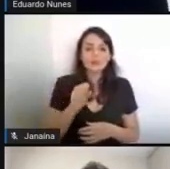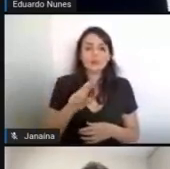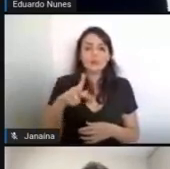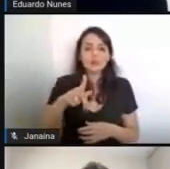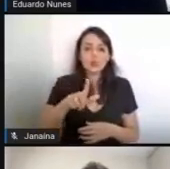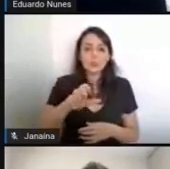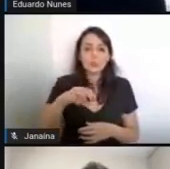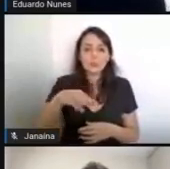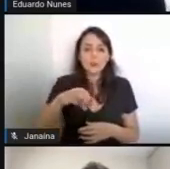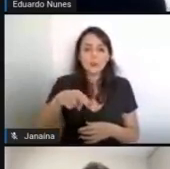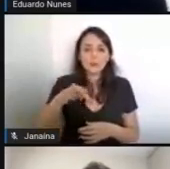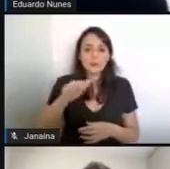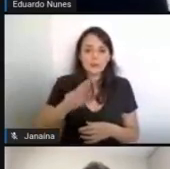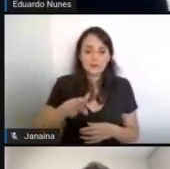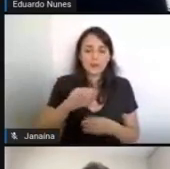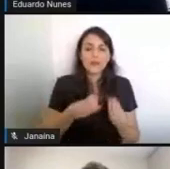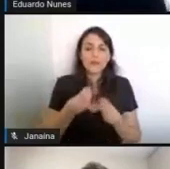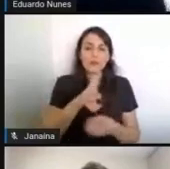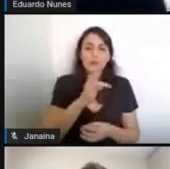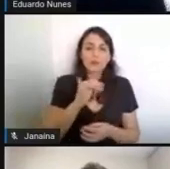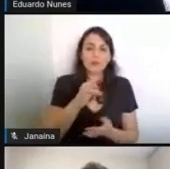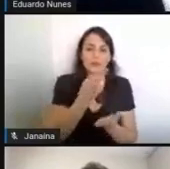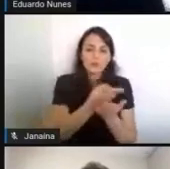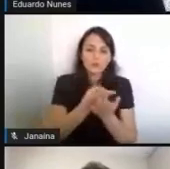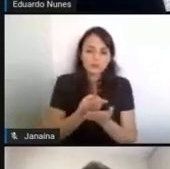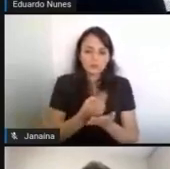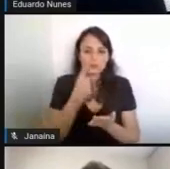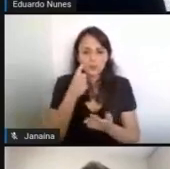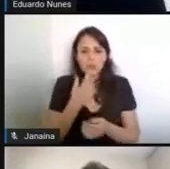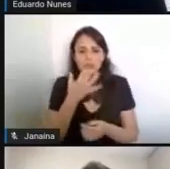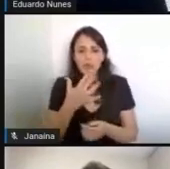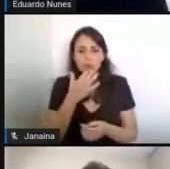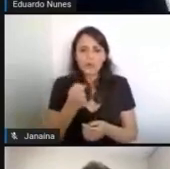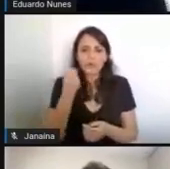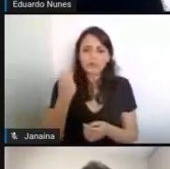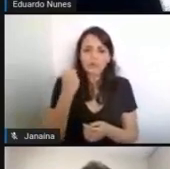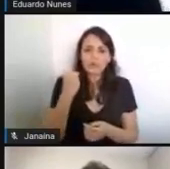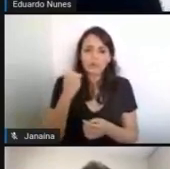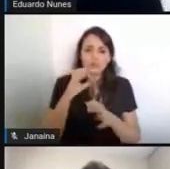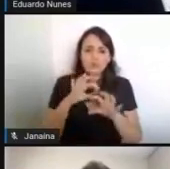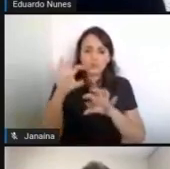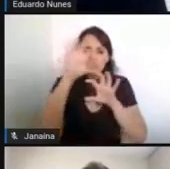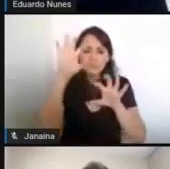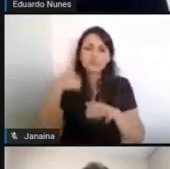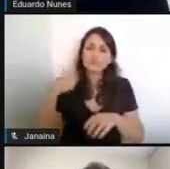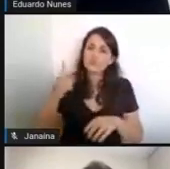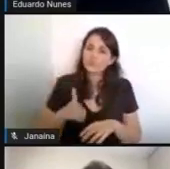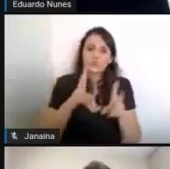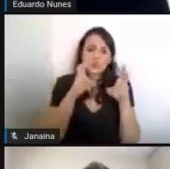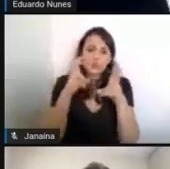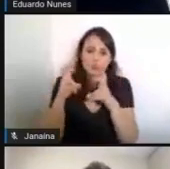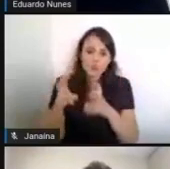fortes, mostrando uma densidade maior tecnológica, né, em alguns lugares, mas a gente continua percebendo que as regiões